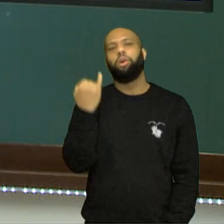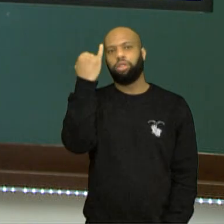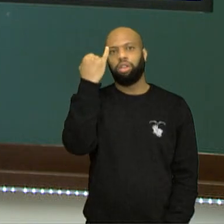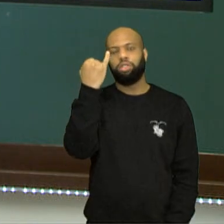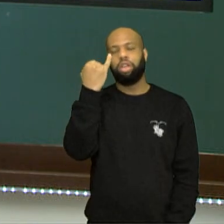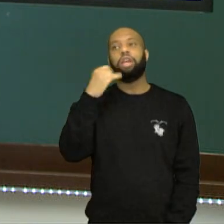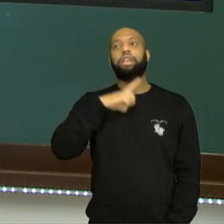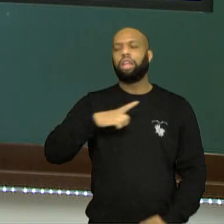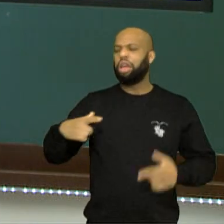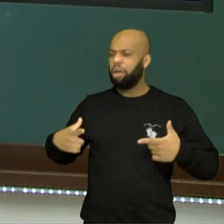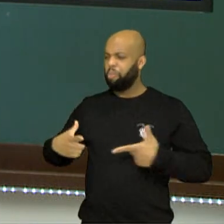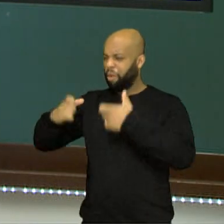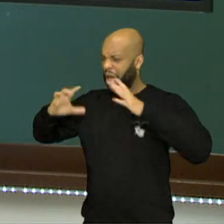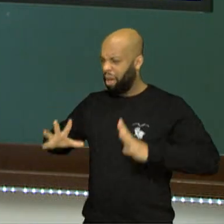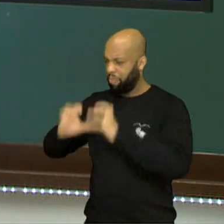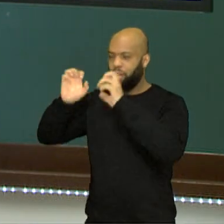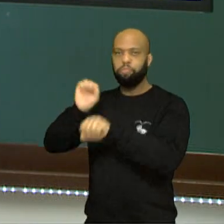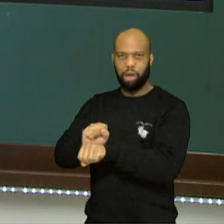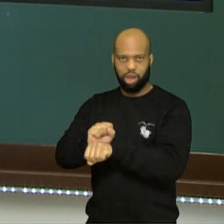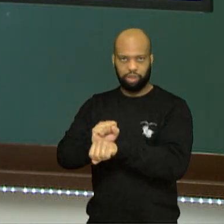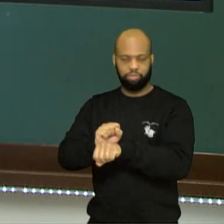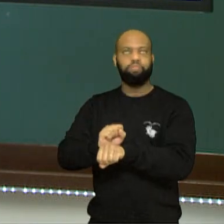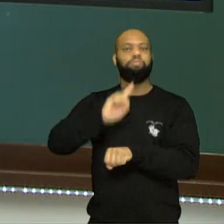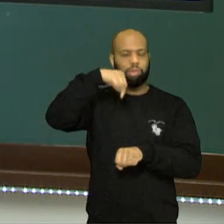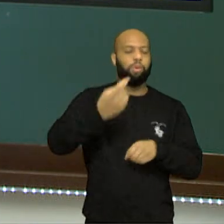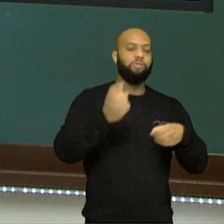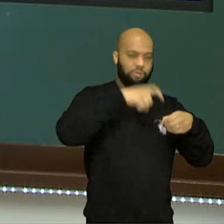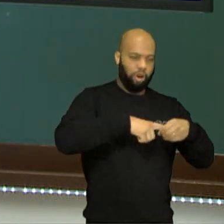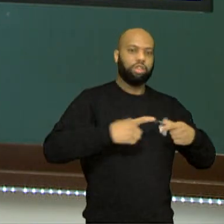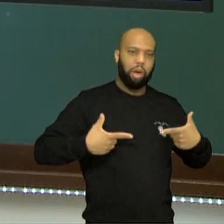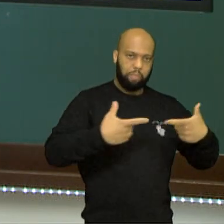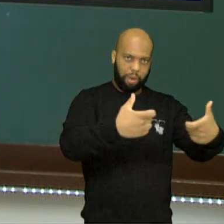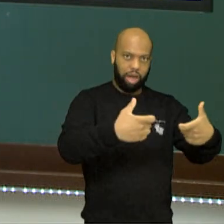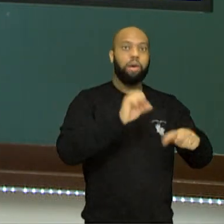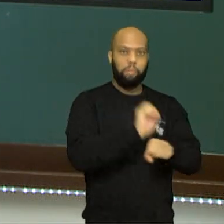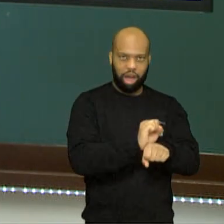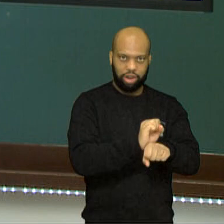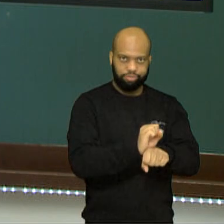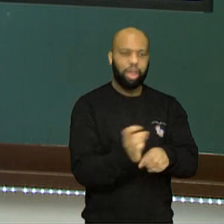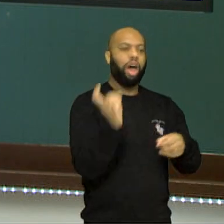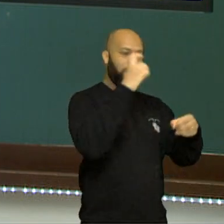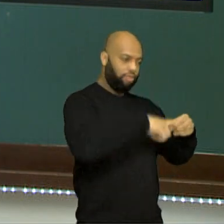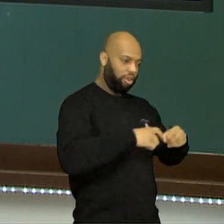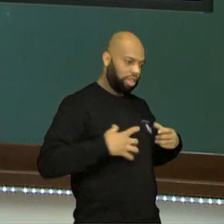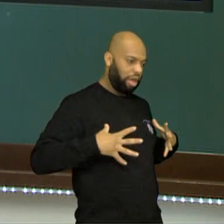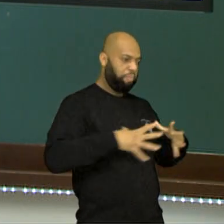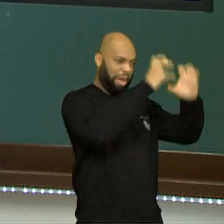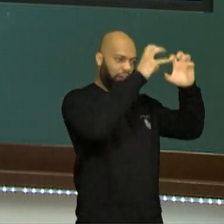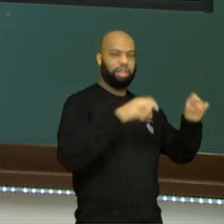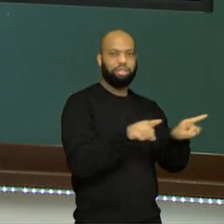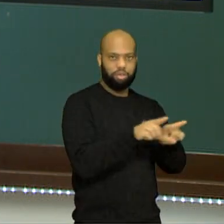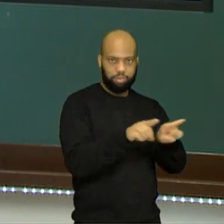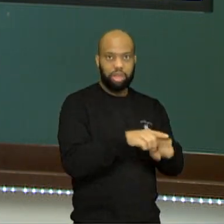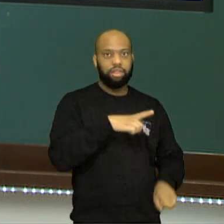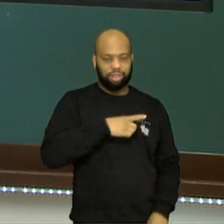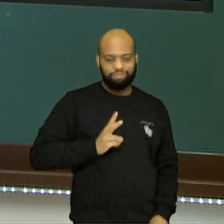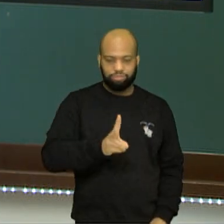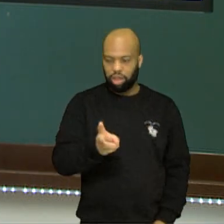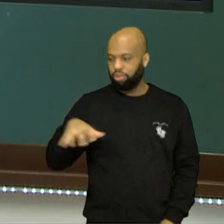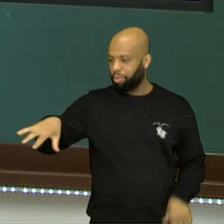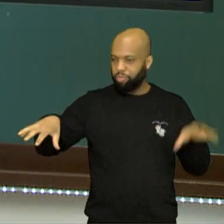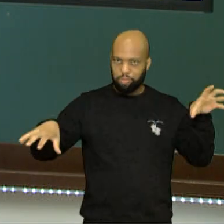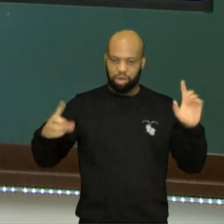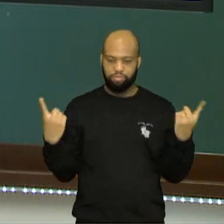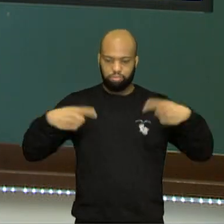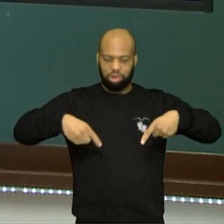pausa, tem algum momento de proximidade ali entre os franceses e os ingleses, mas volta a ter uma rixa e tem outra